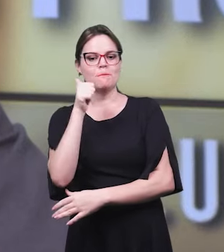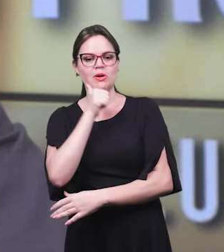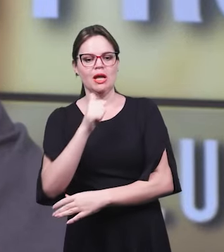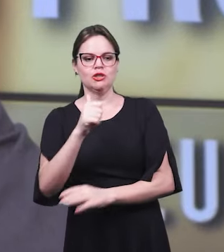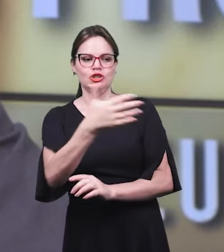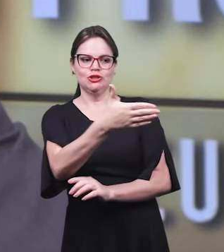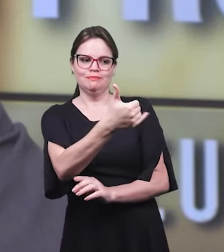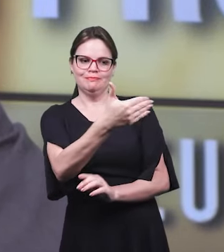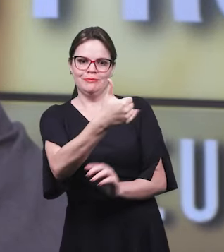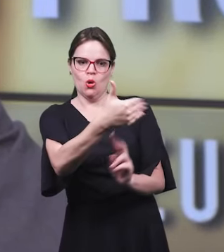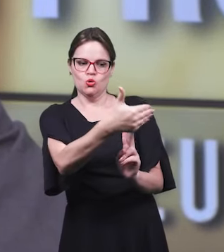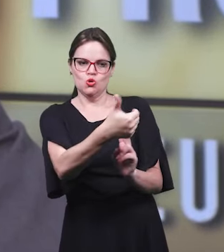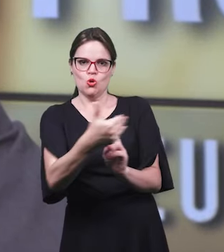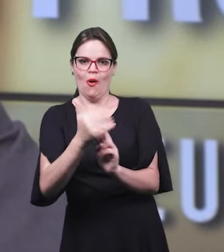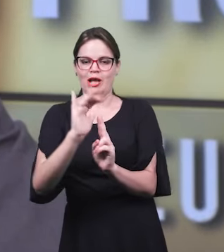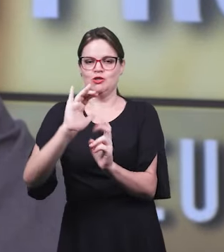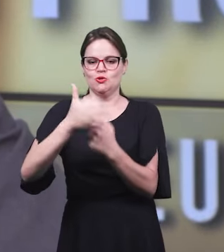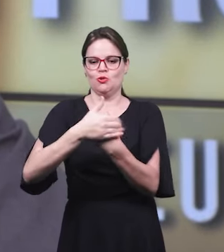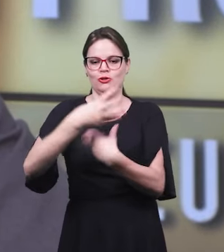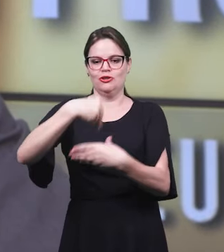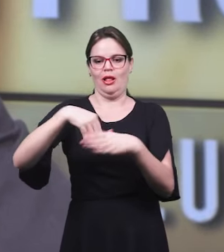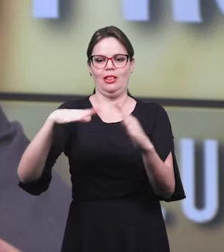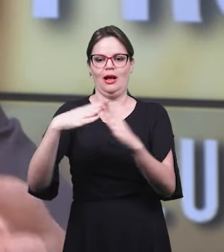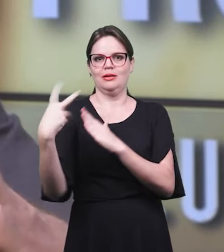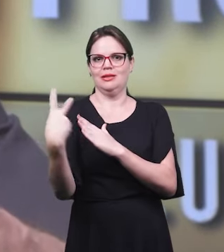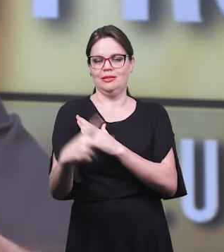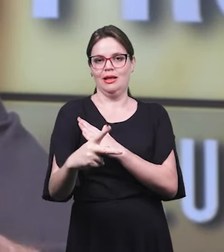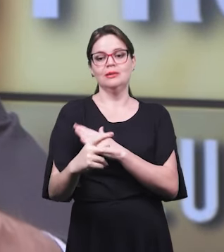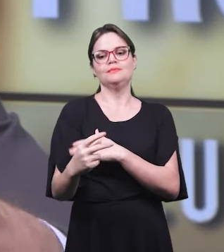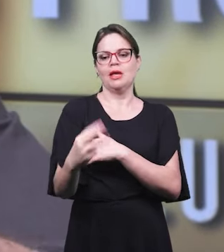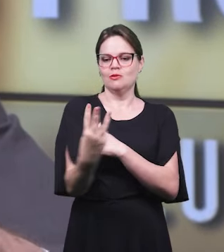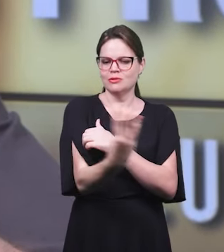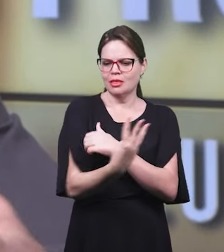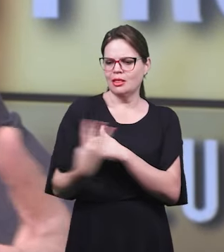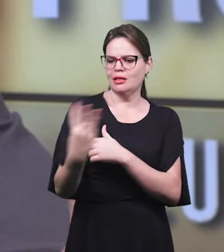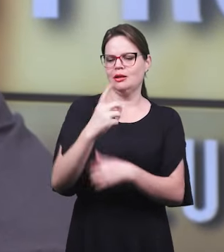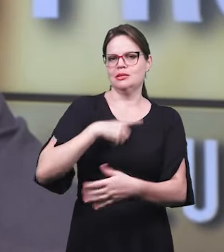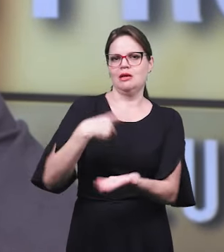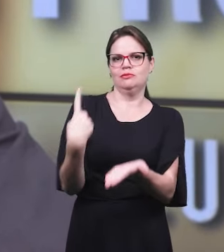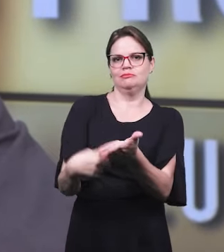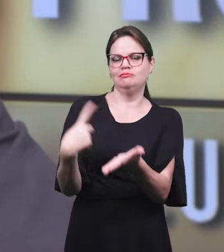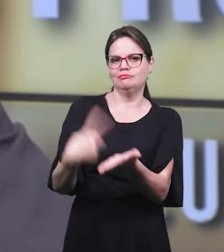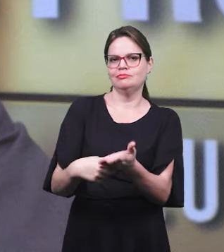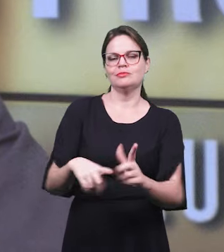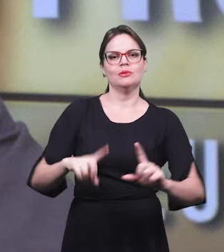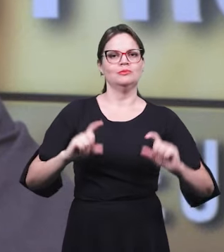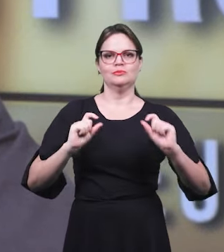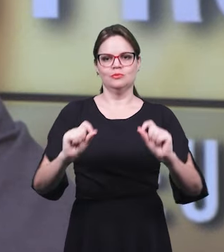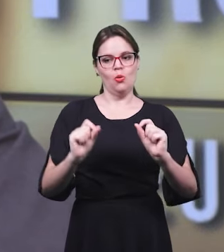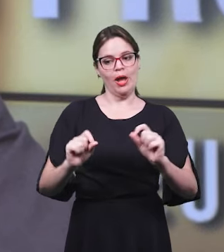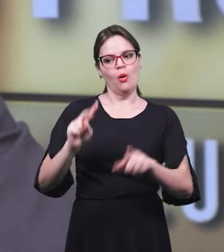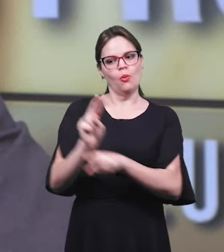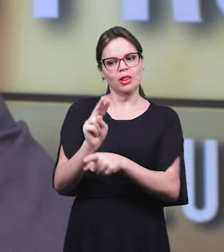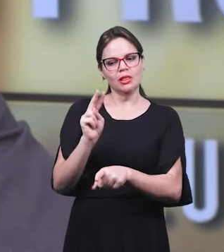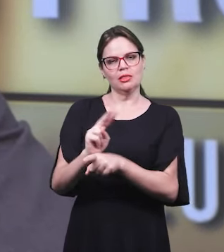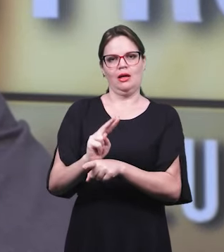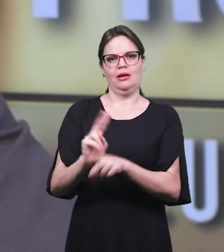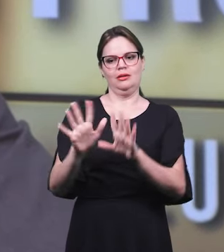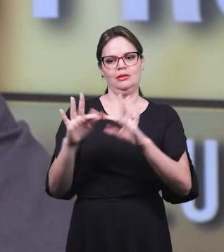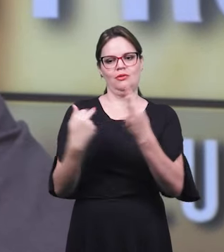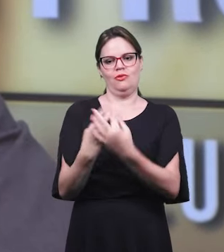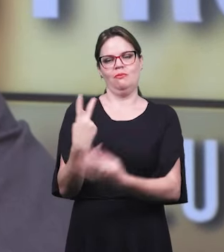estabelecida. E foi o texto que lemos, a aliança dos espias com ela ali, e